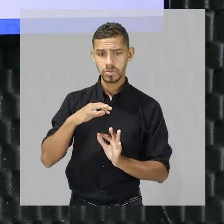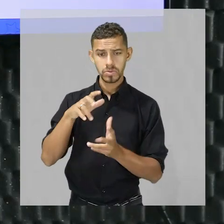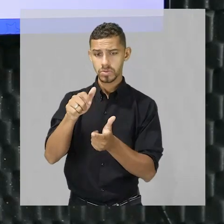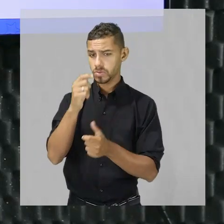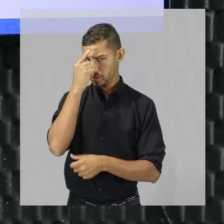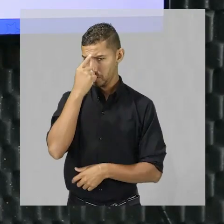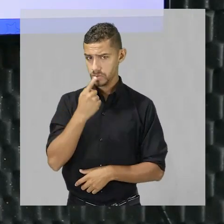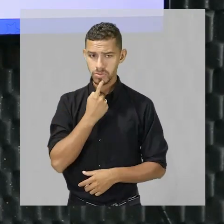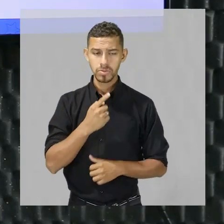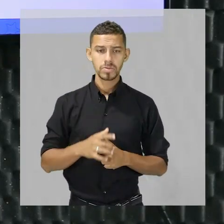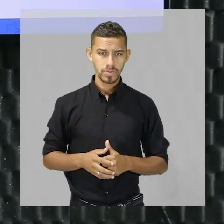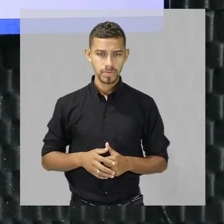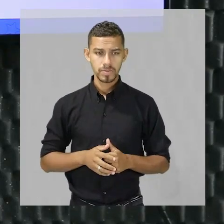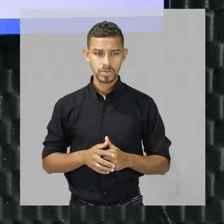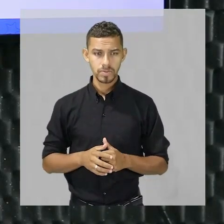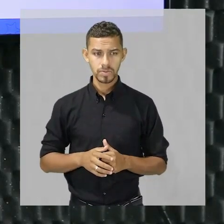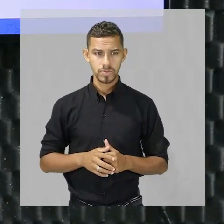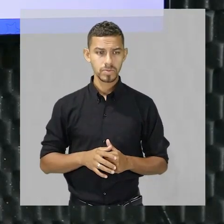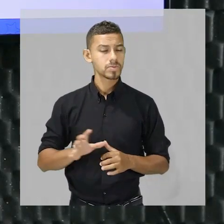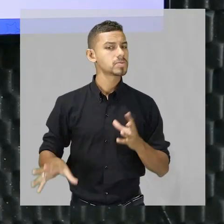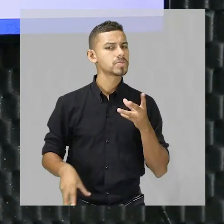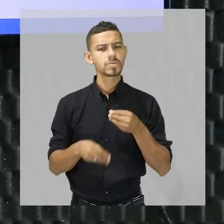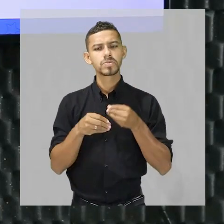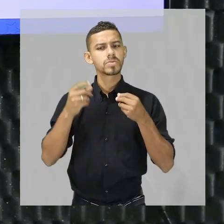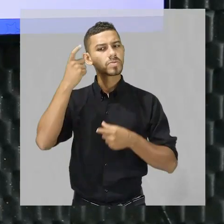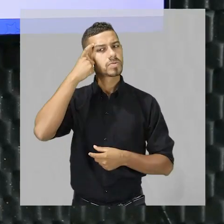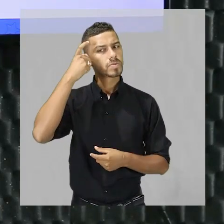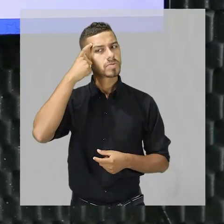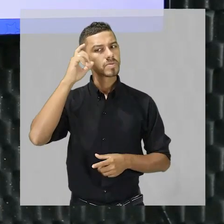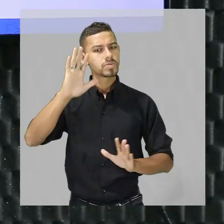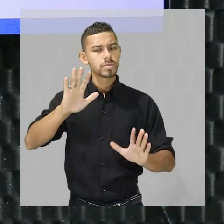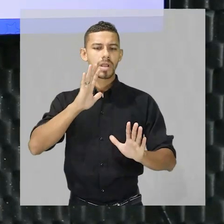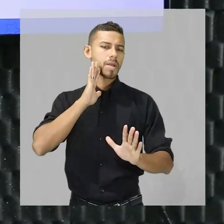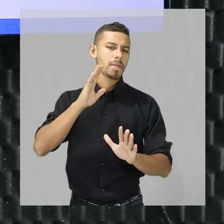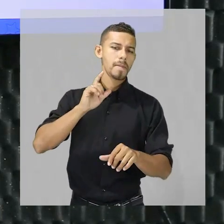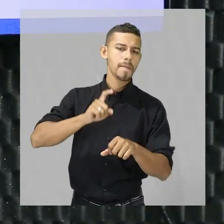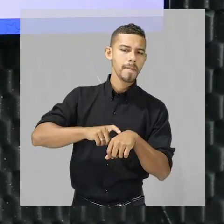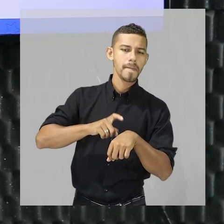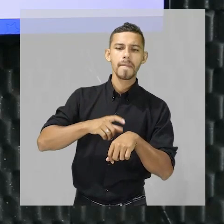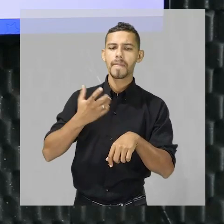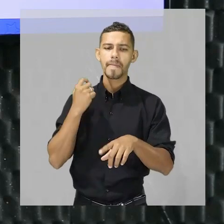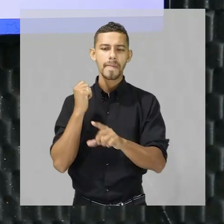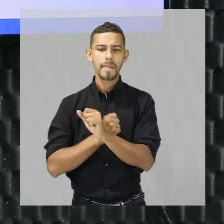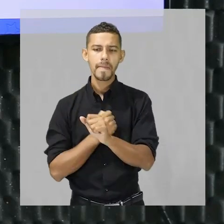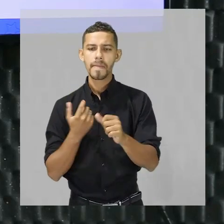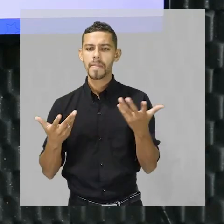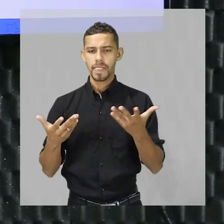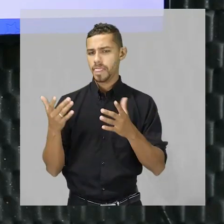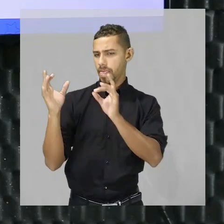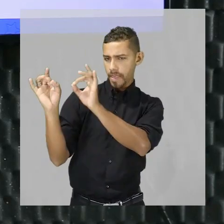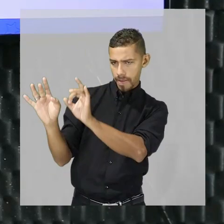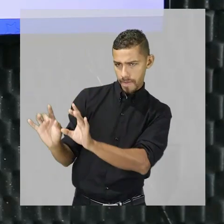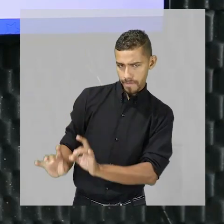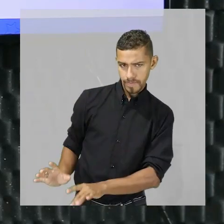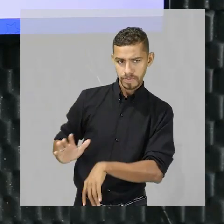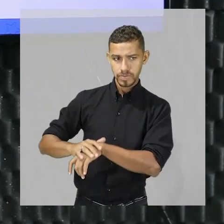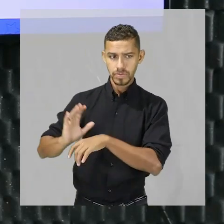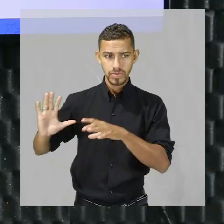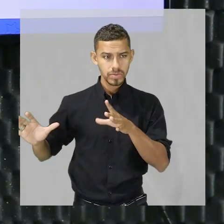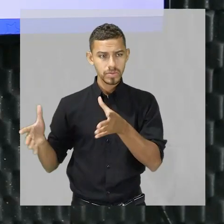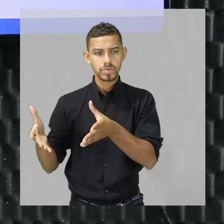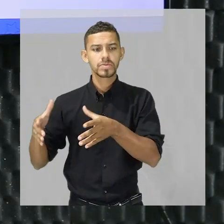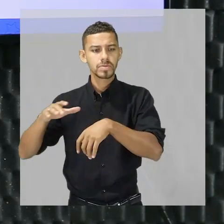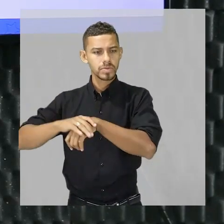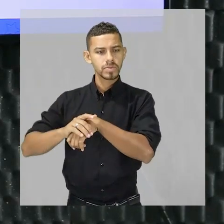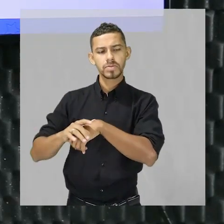das imagens. Muito bem. Há, contudo, quem pense que ele é obra apenas de especialistas e do acesso restrito a